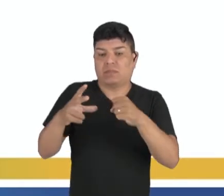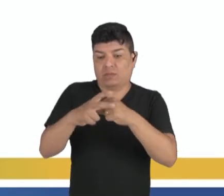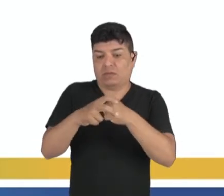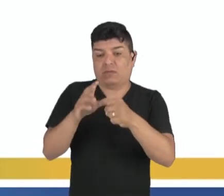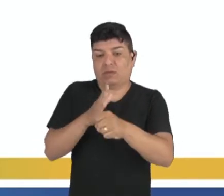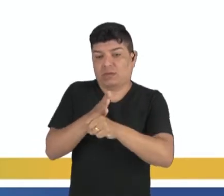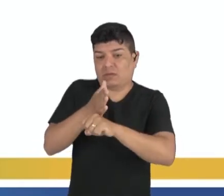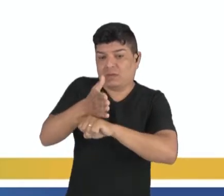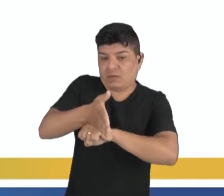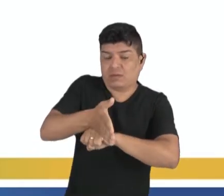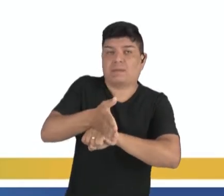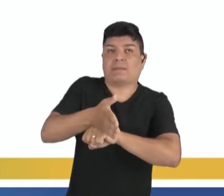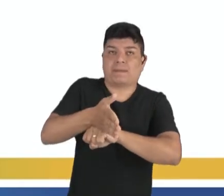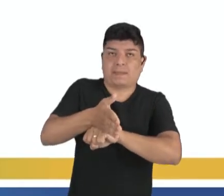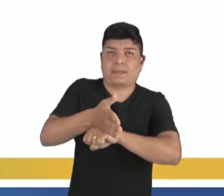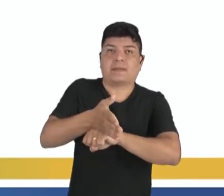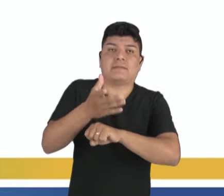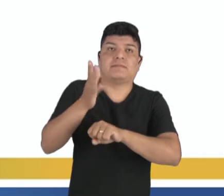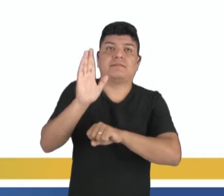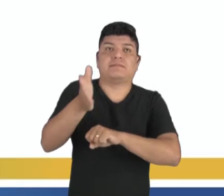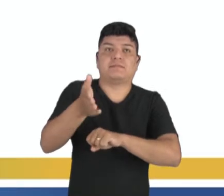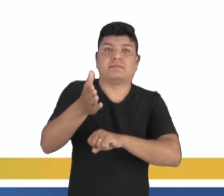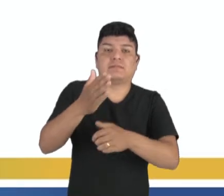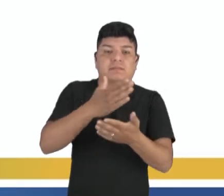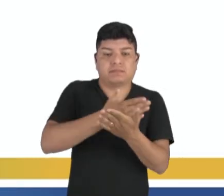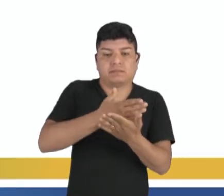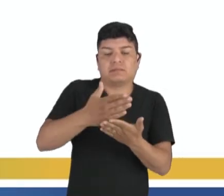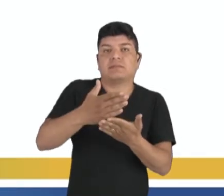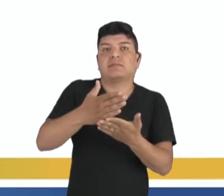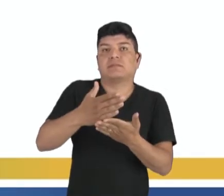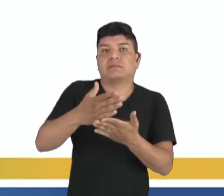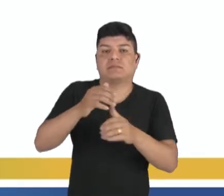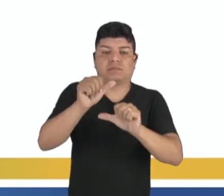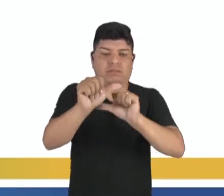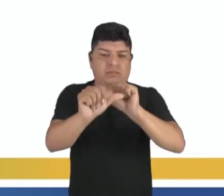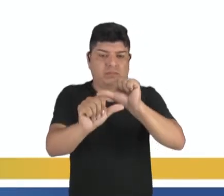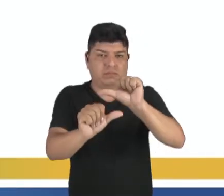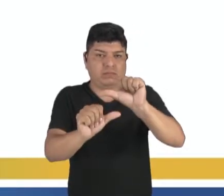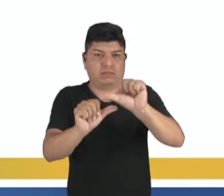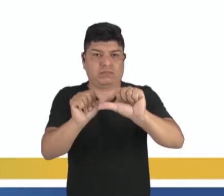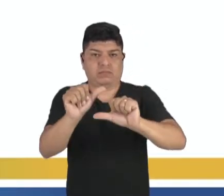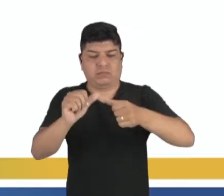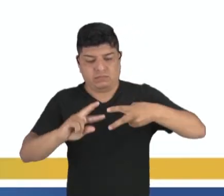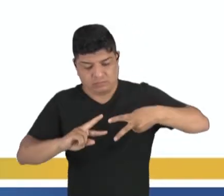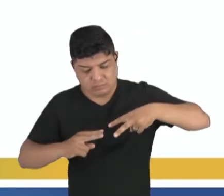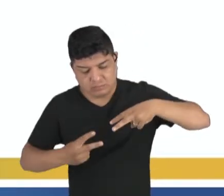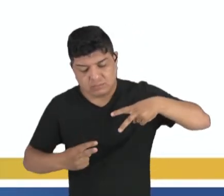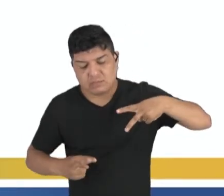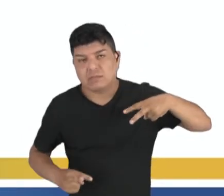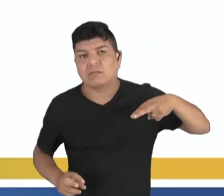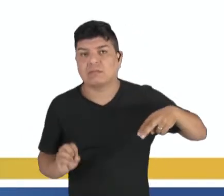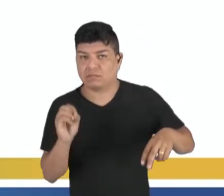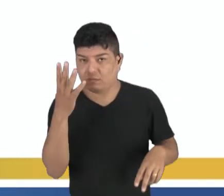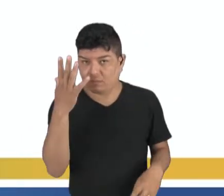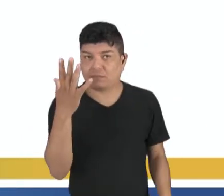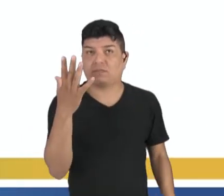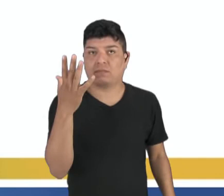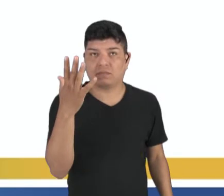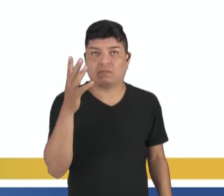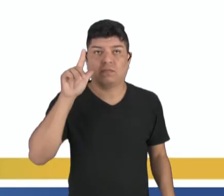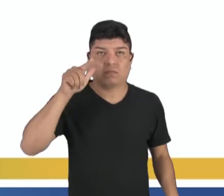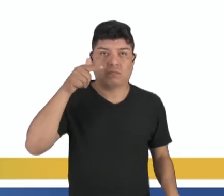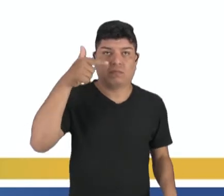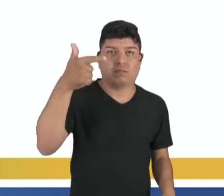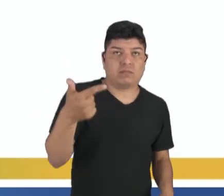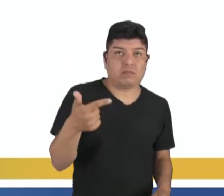quando ele fez essa entrada, ele já vai começar a modificar o código genético que estava acontecendo ali. E aí,